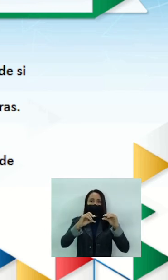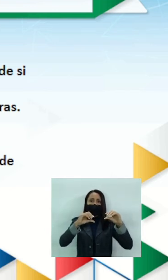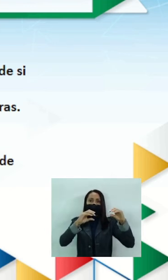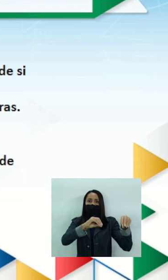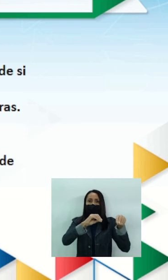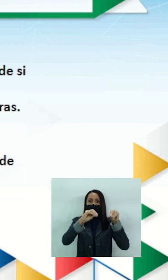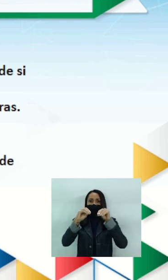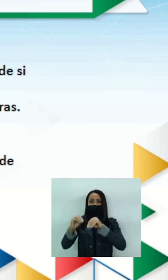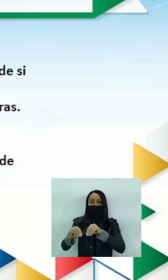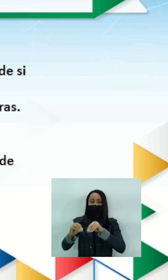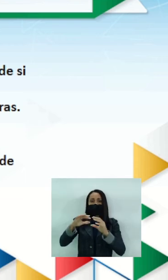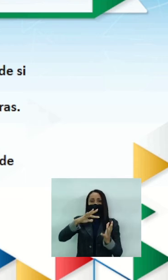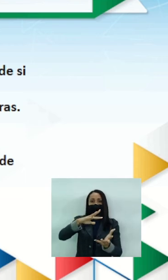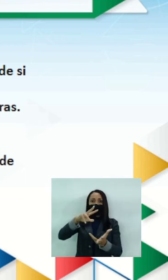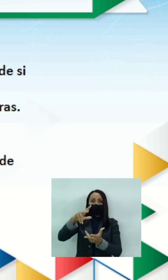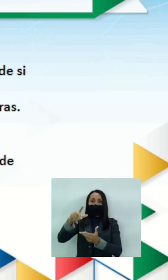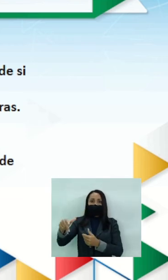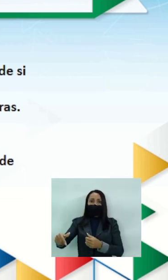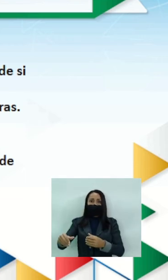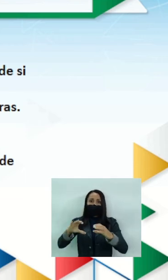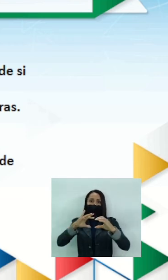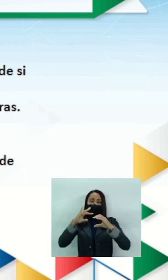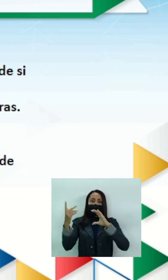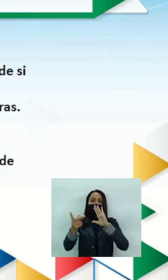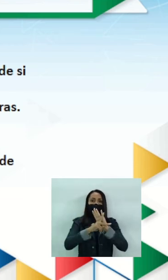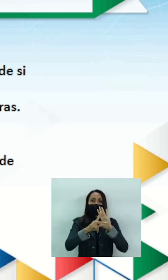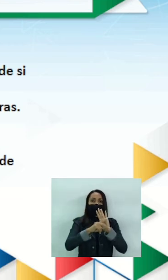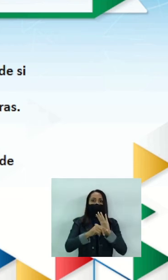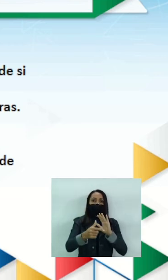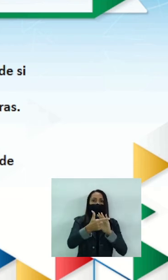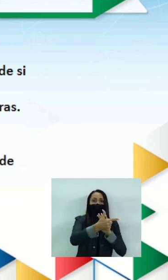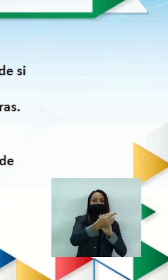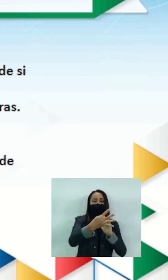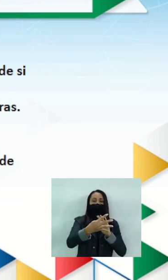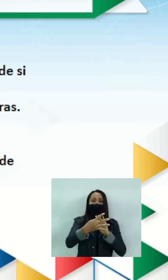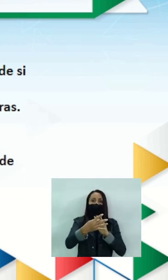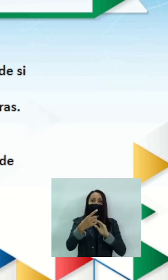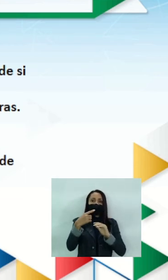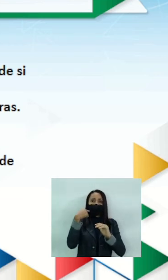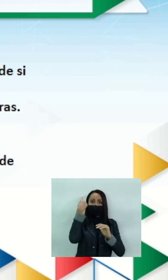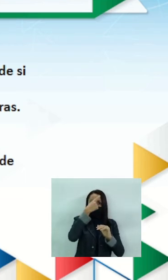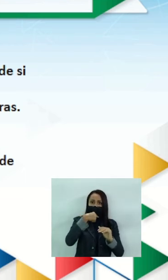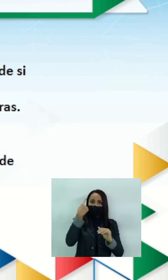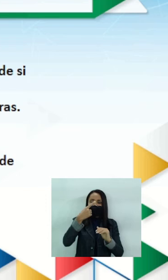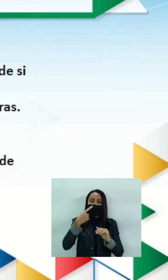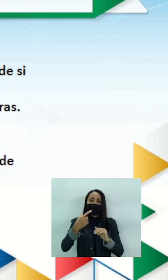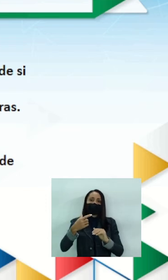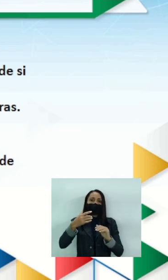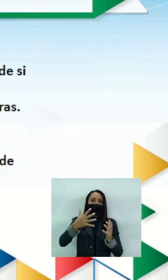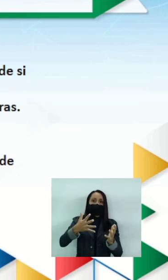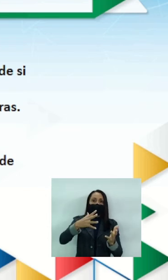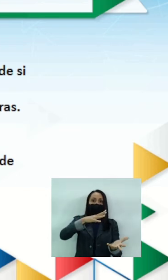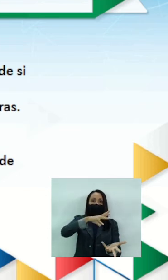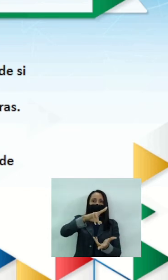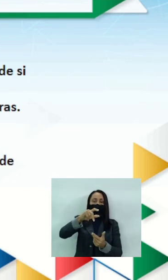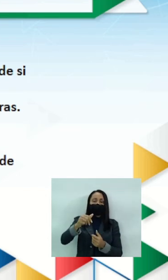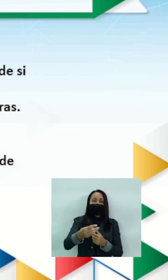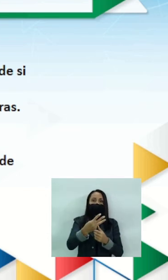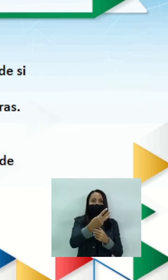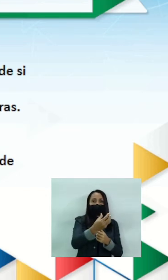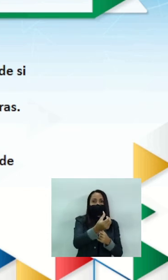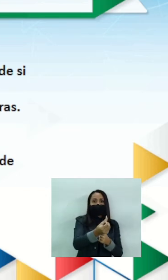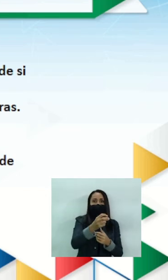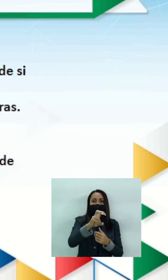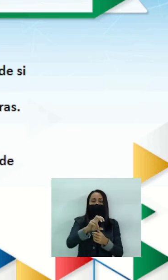redor de si mesma ao longo de 24 horas, a trajetória que a Terra faz ao redor do Sol durante 365